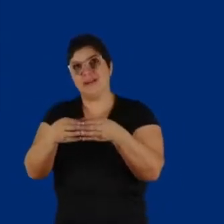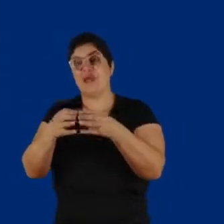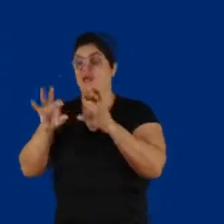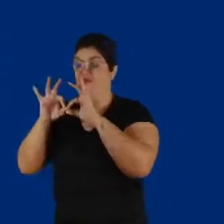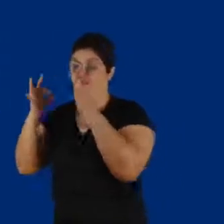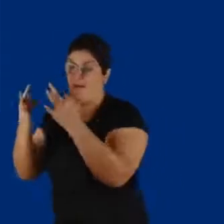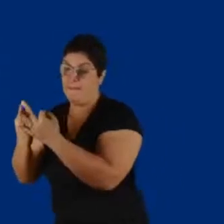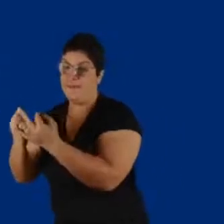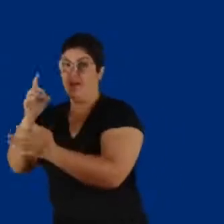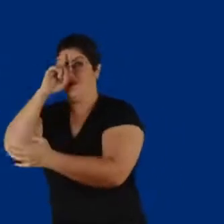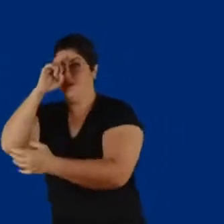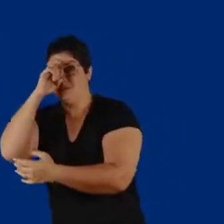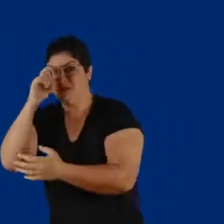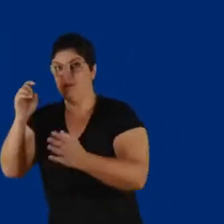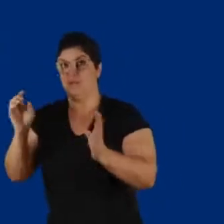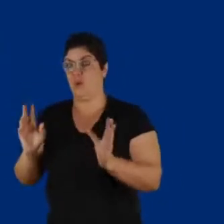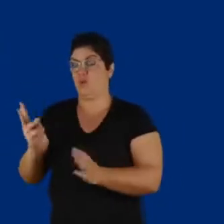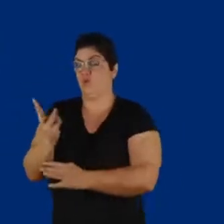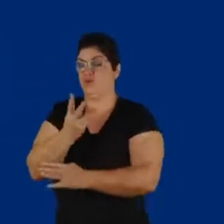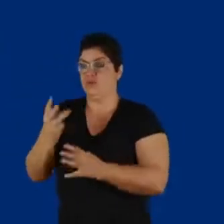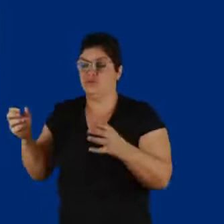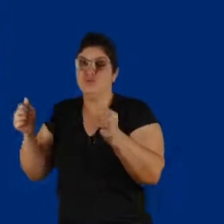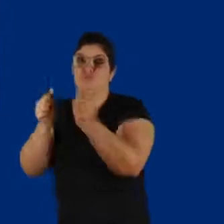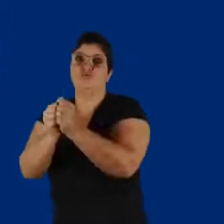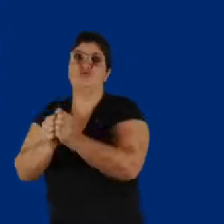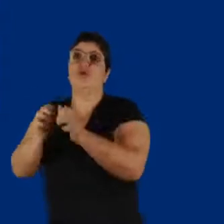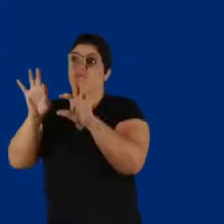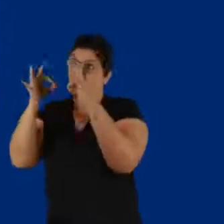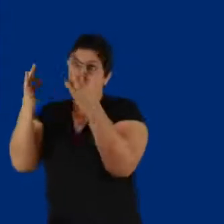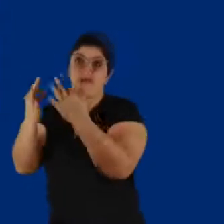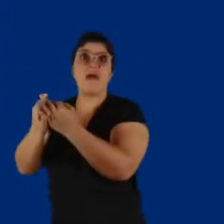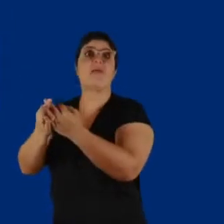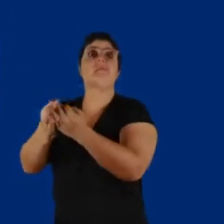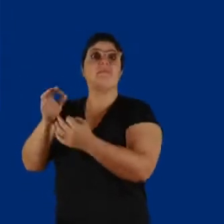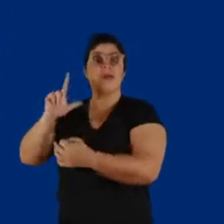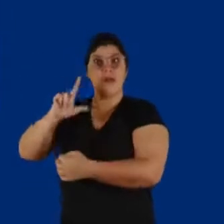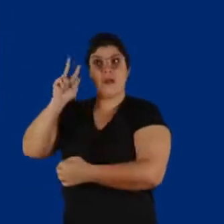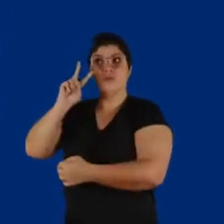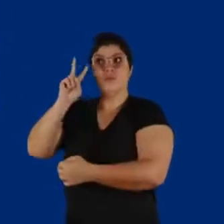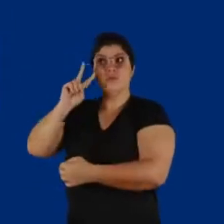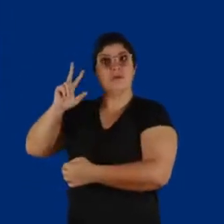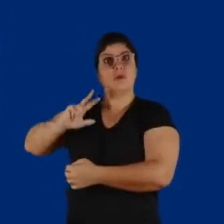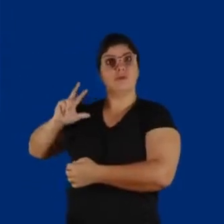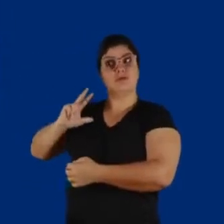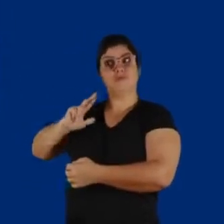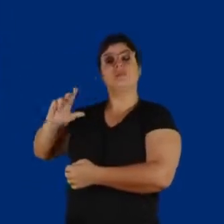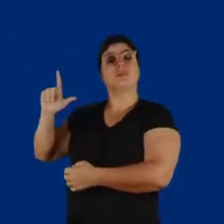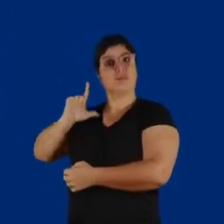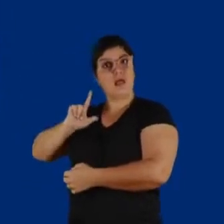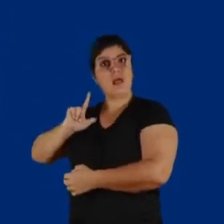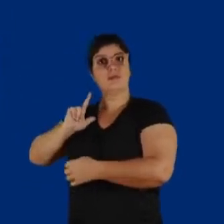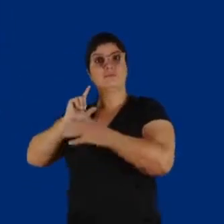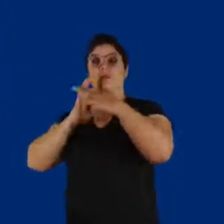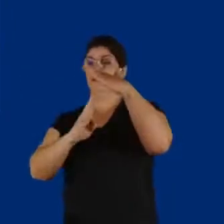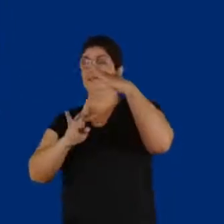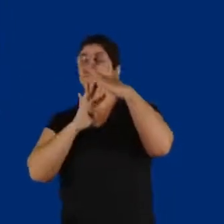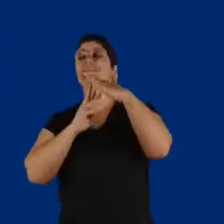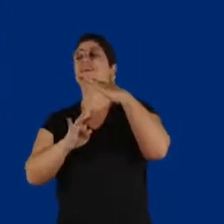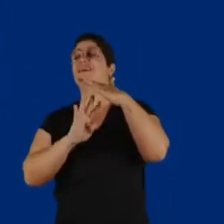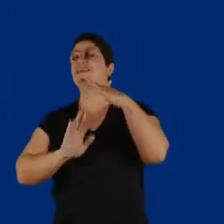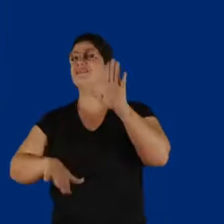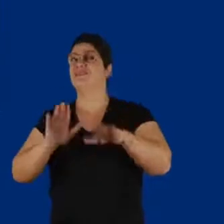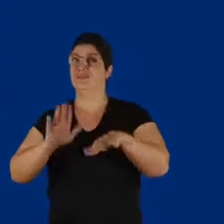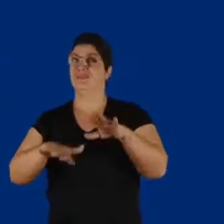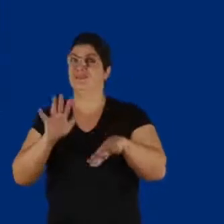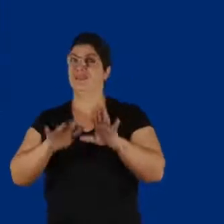famílias, porque as famílias também têm uma história pessoal. Muitos deles são migrantes, imigrantes,